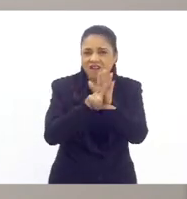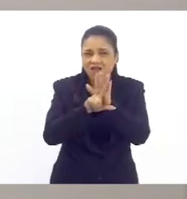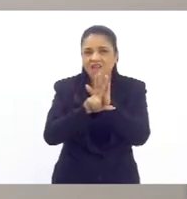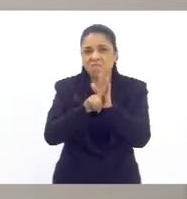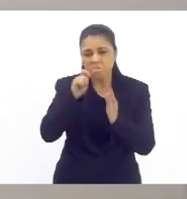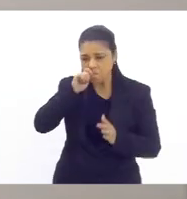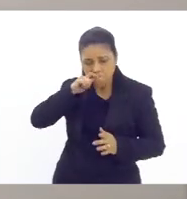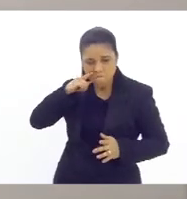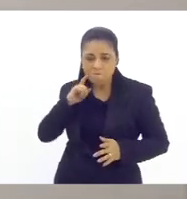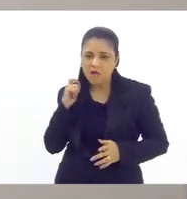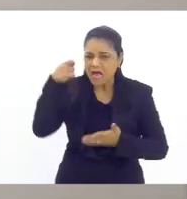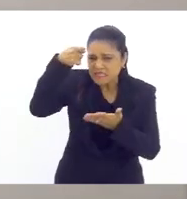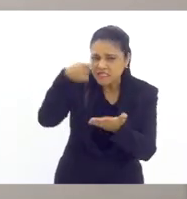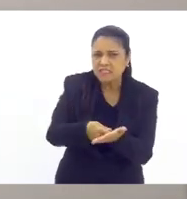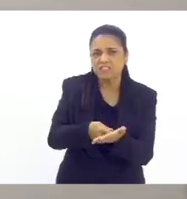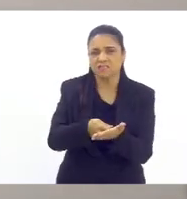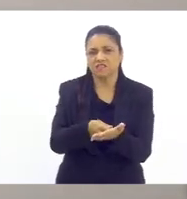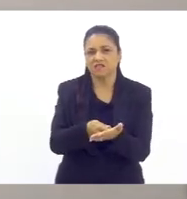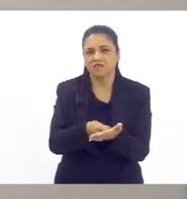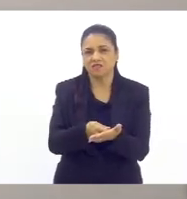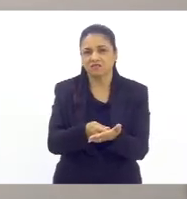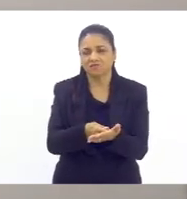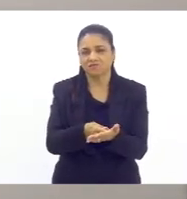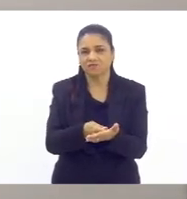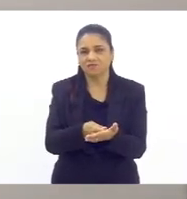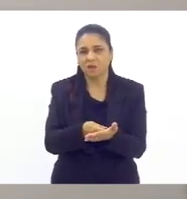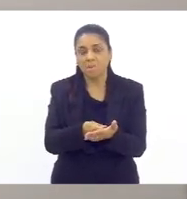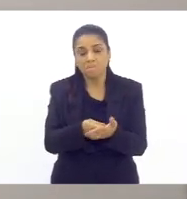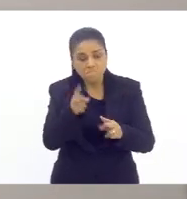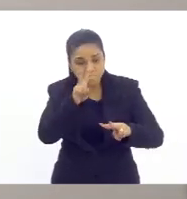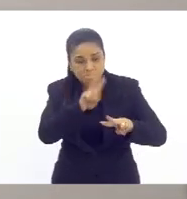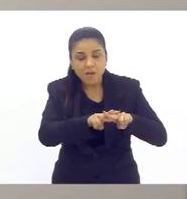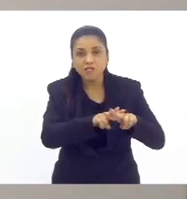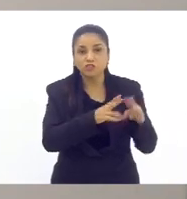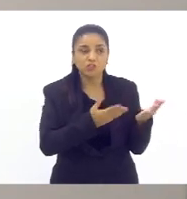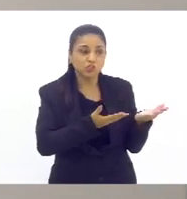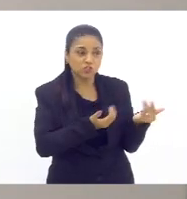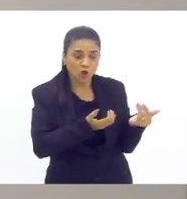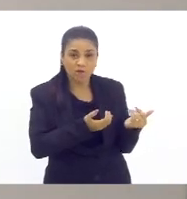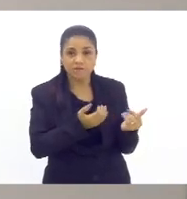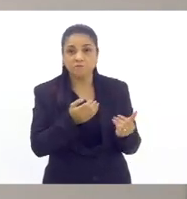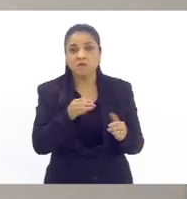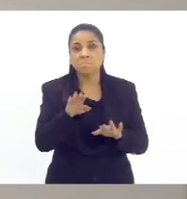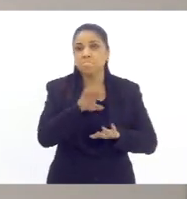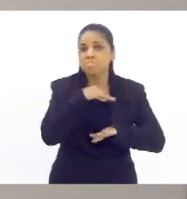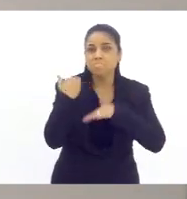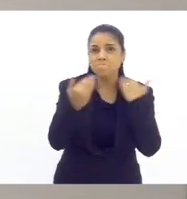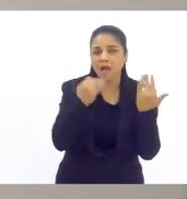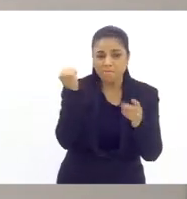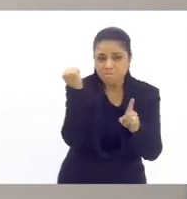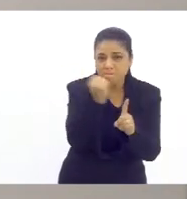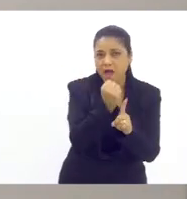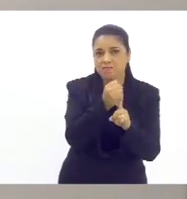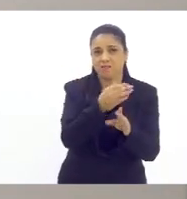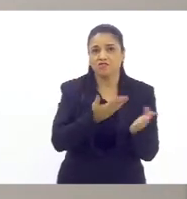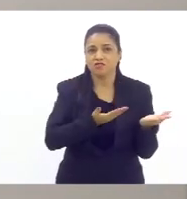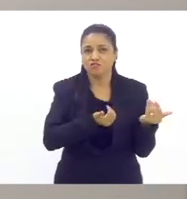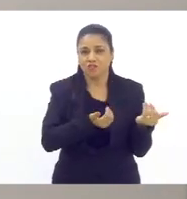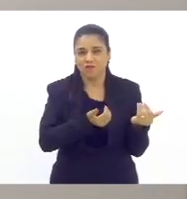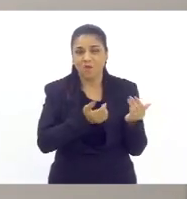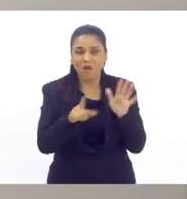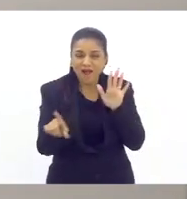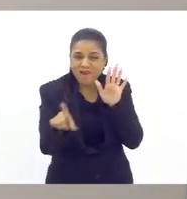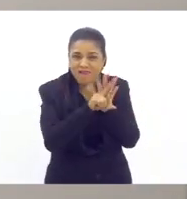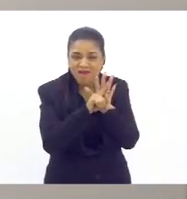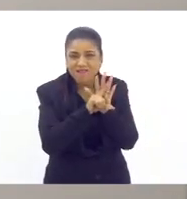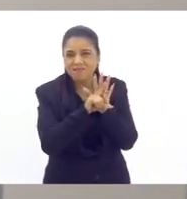etarista porque prende jovens e mata jovens e é uma lei tão cruel